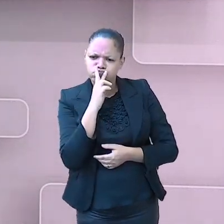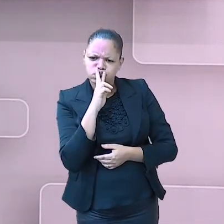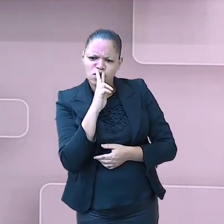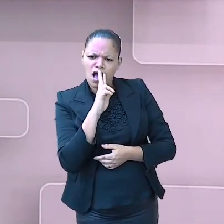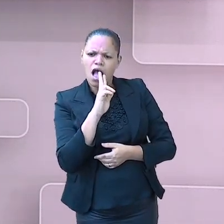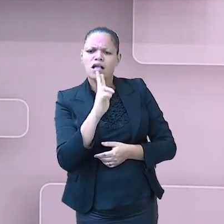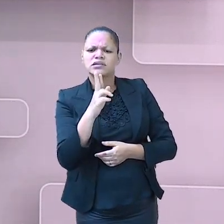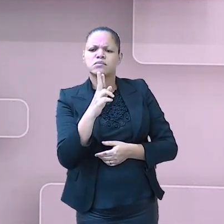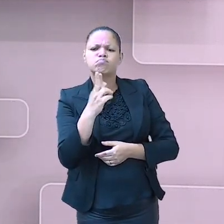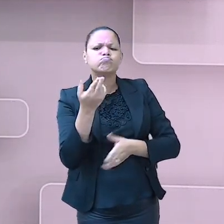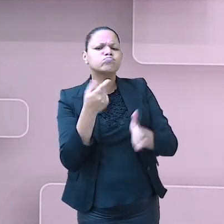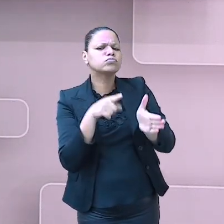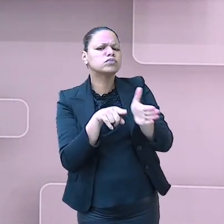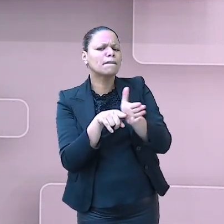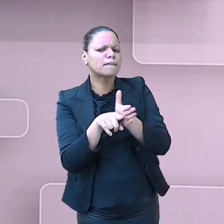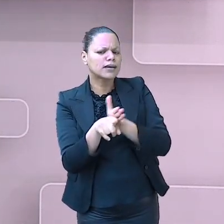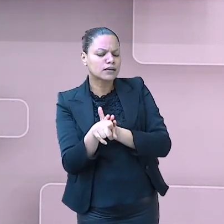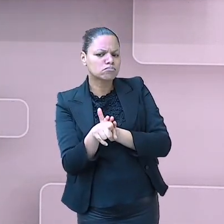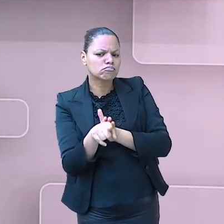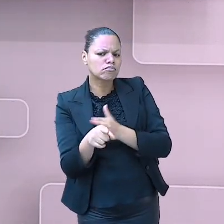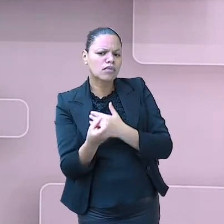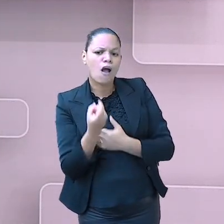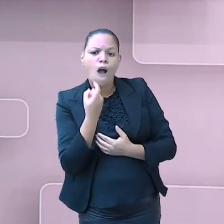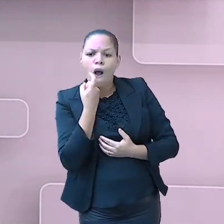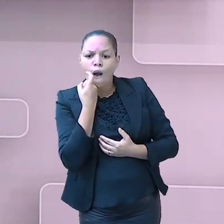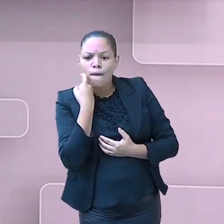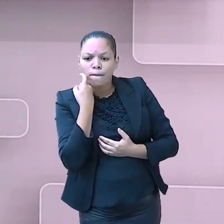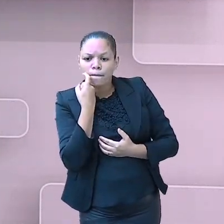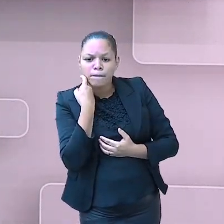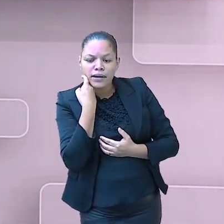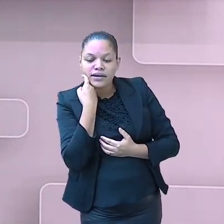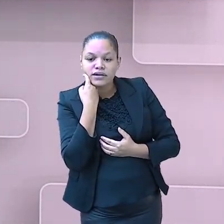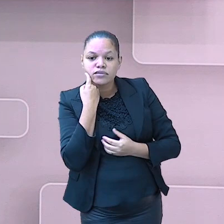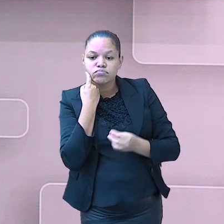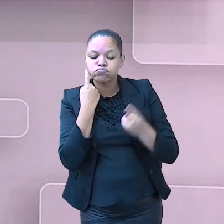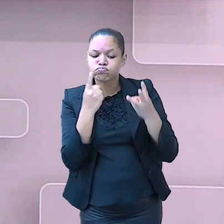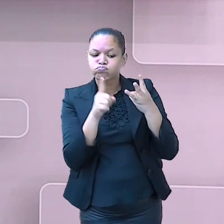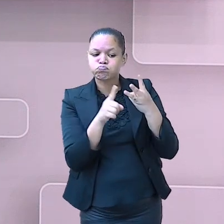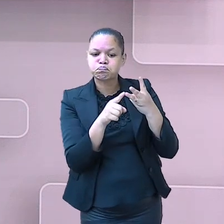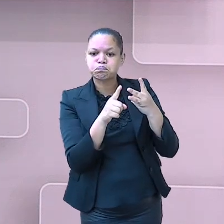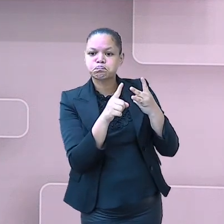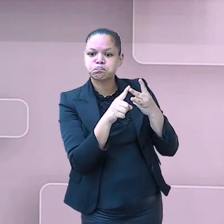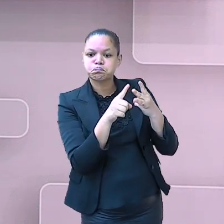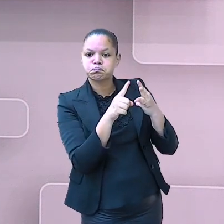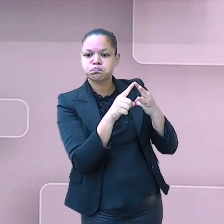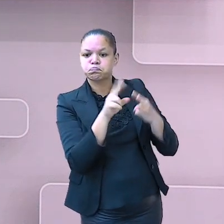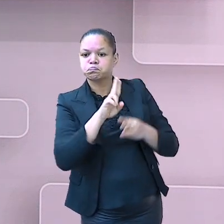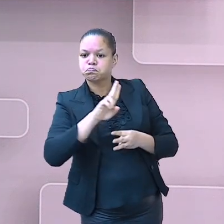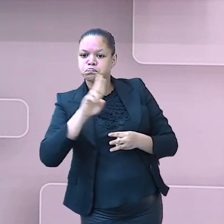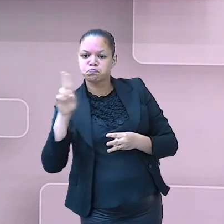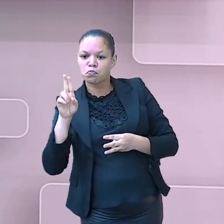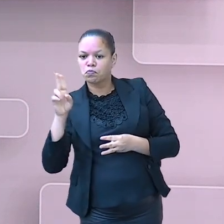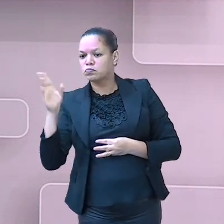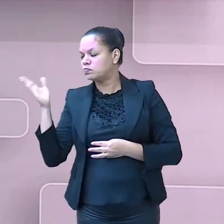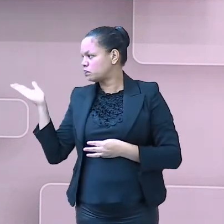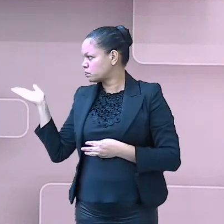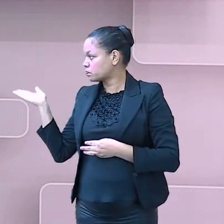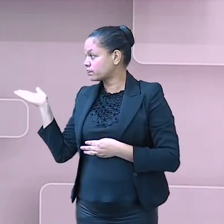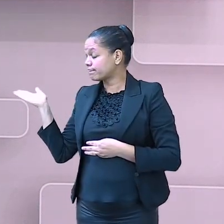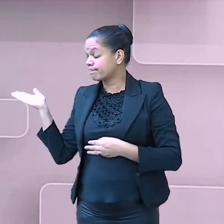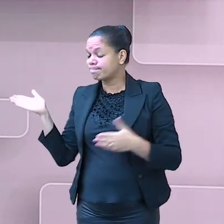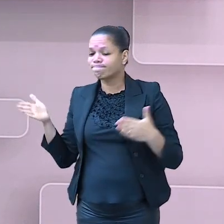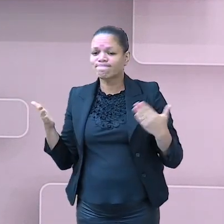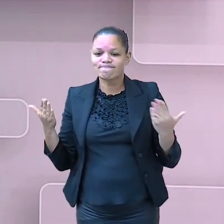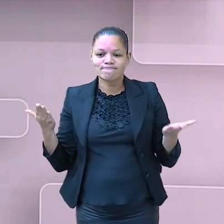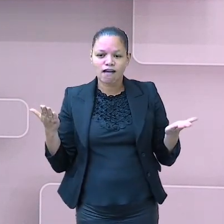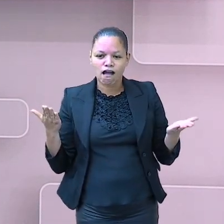aqui, os peixes podem ser ovíparos, vivíparos ou ovovíparos. Então,